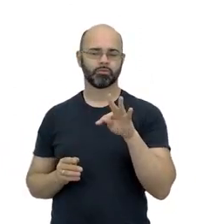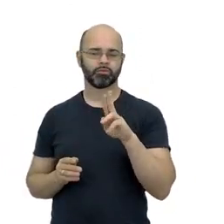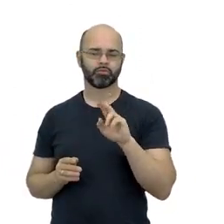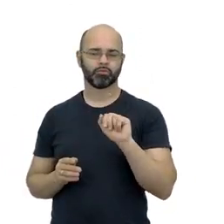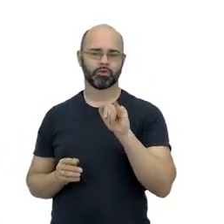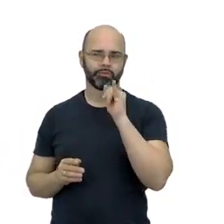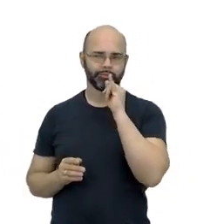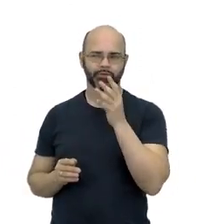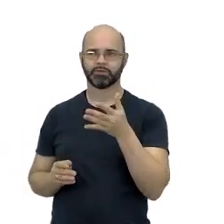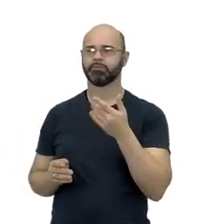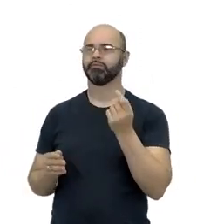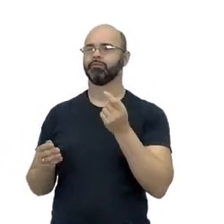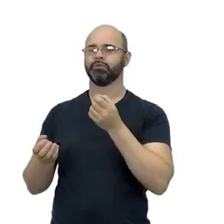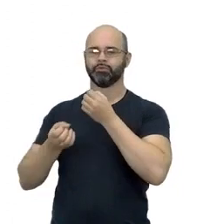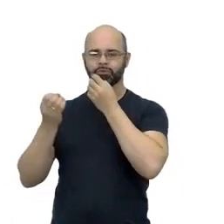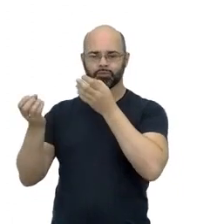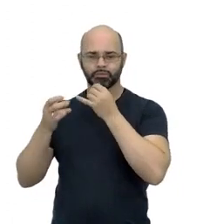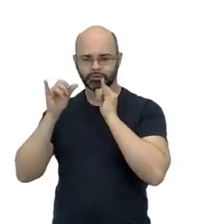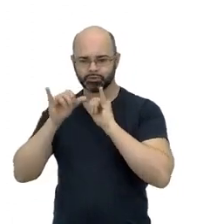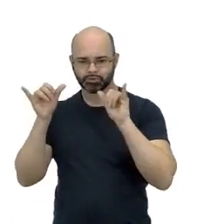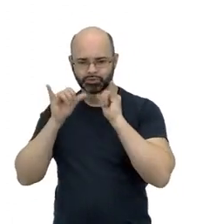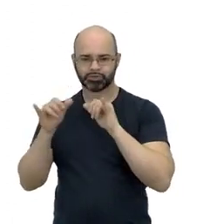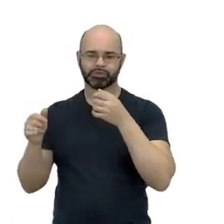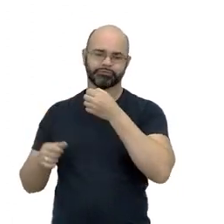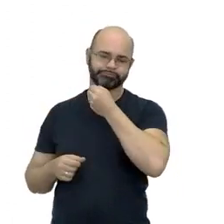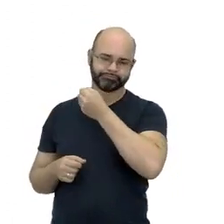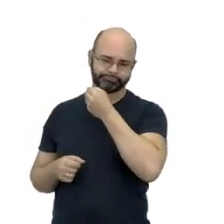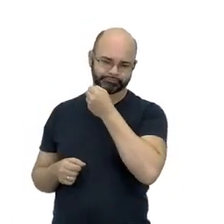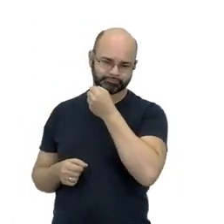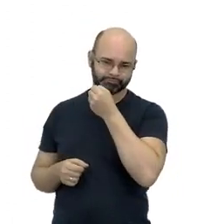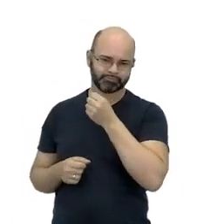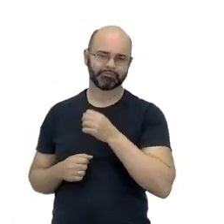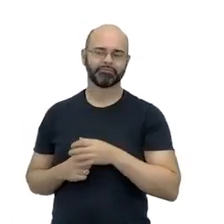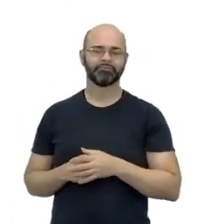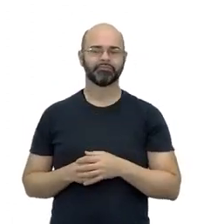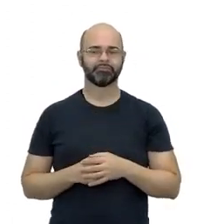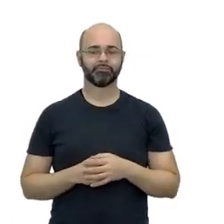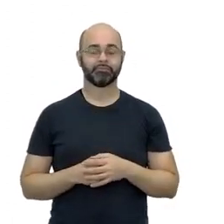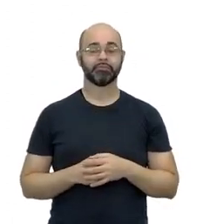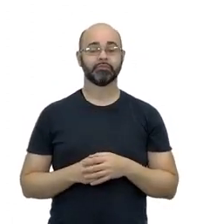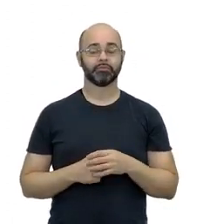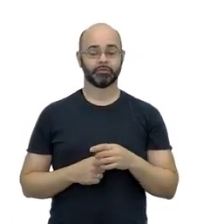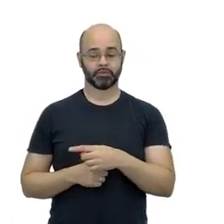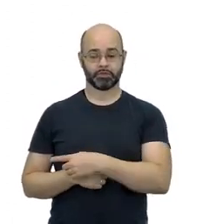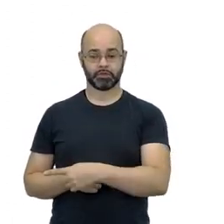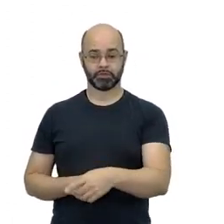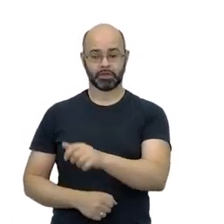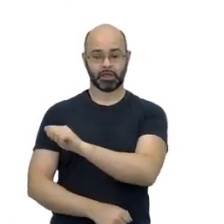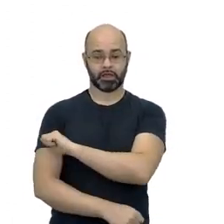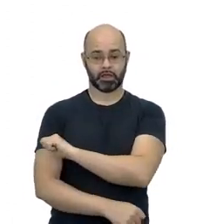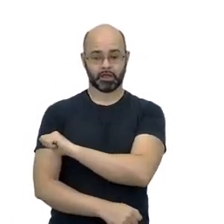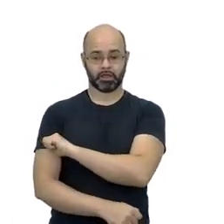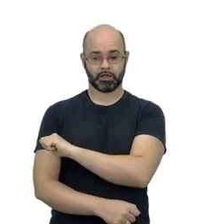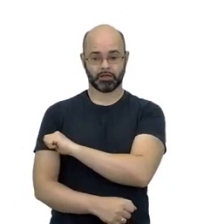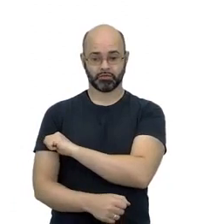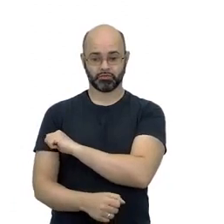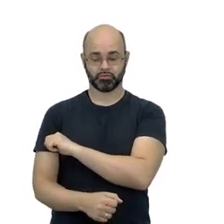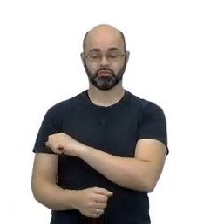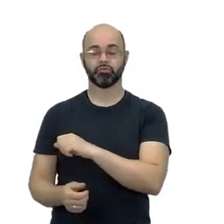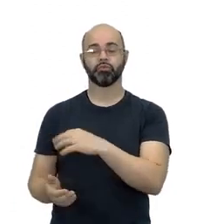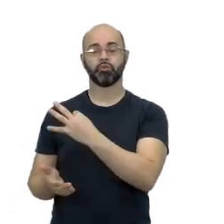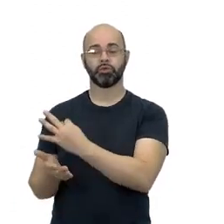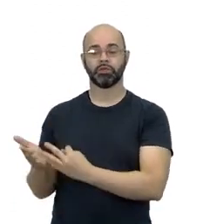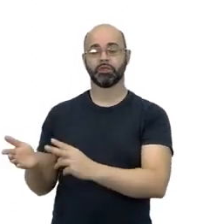notícias e reportagens, ela visa, sobretudo, que os nossos estudantes localizem informações